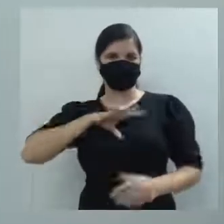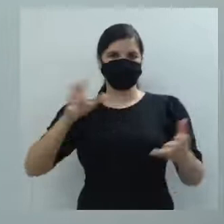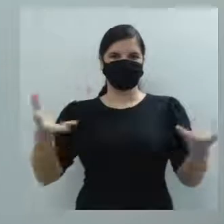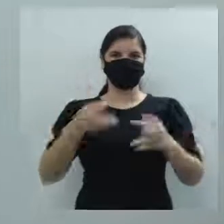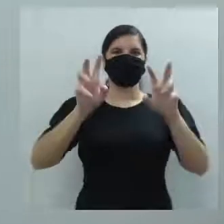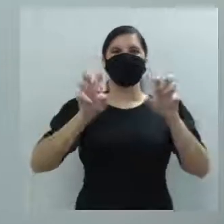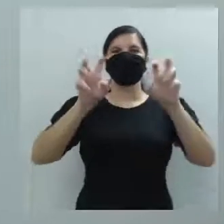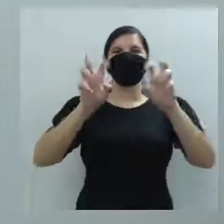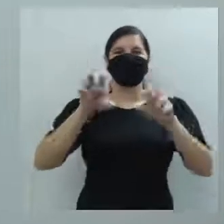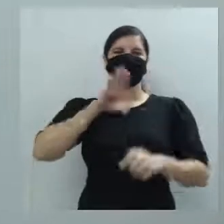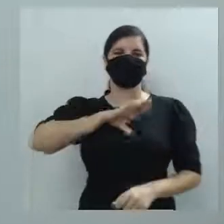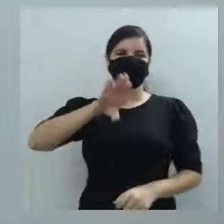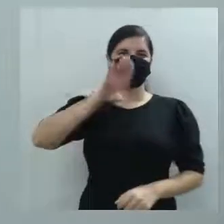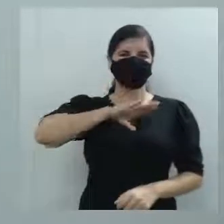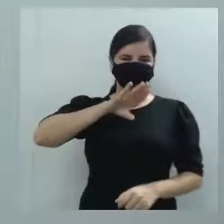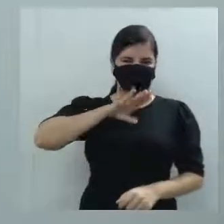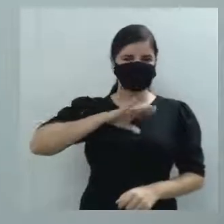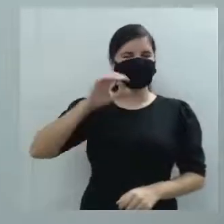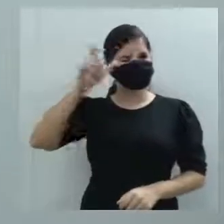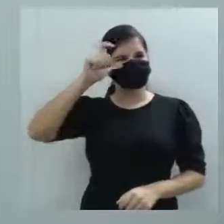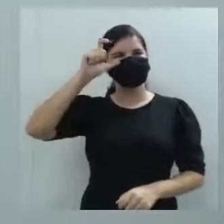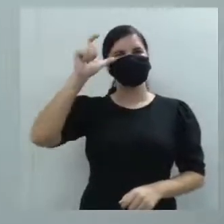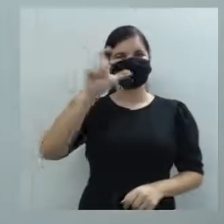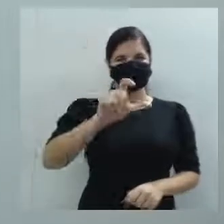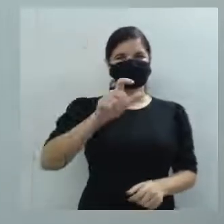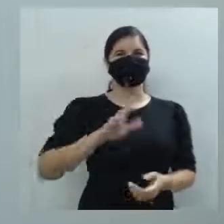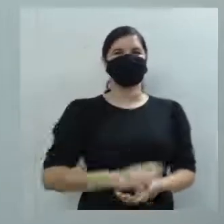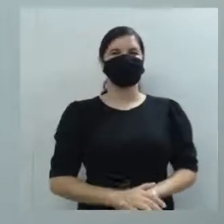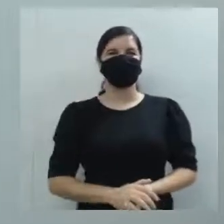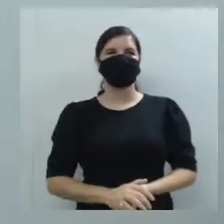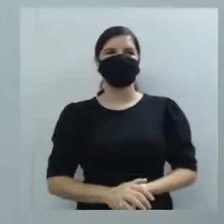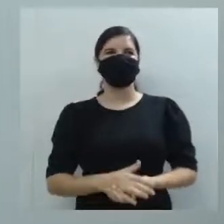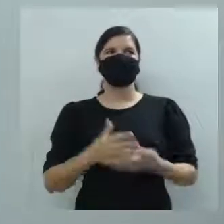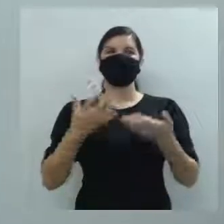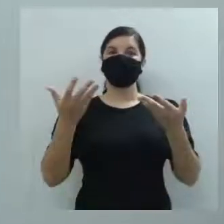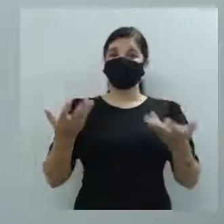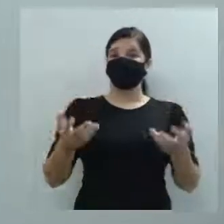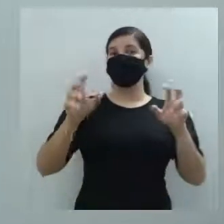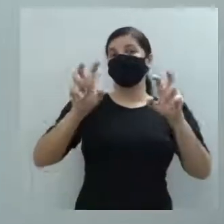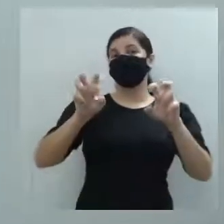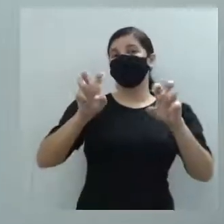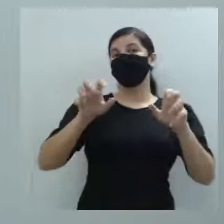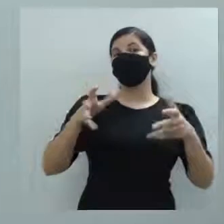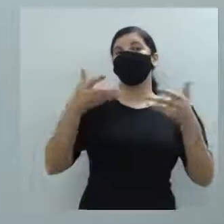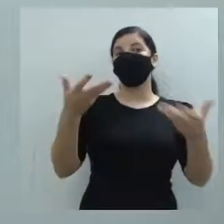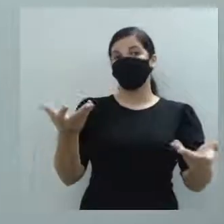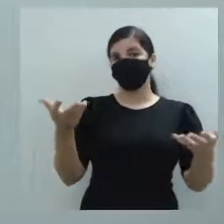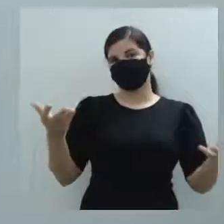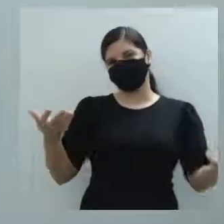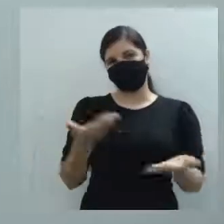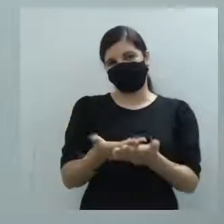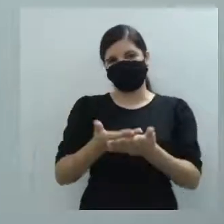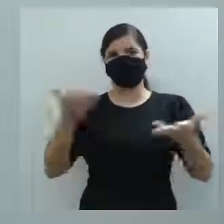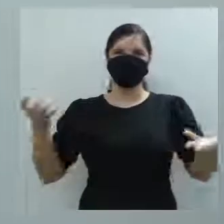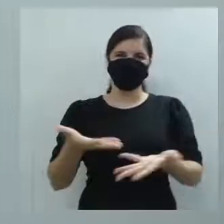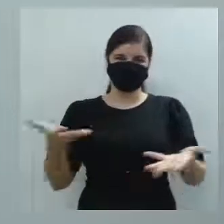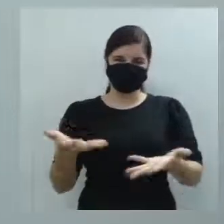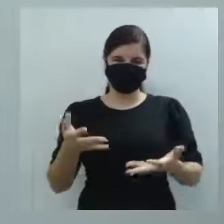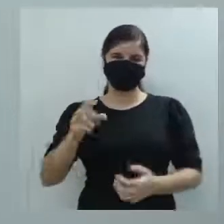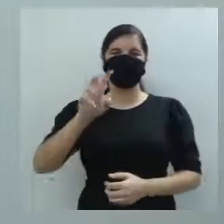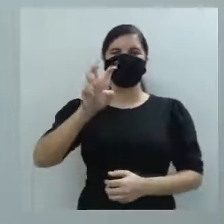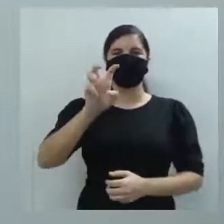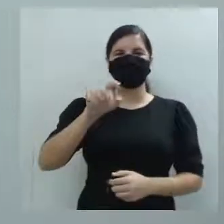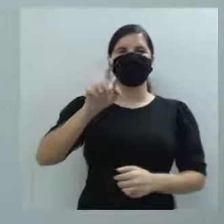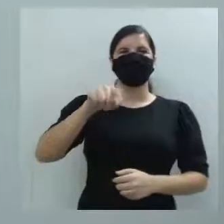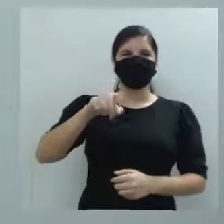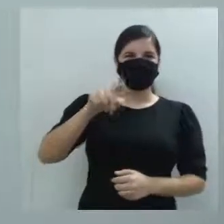assunto em língua portuguesa muito interessante. Mas qual será o tema da aula de hoje? O tema de nossa